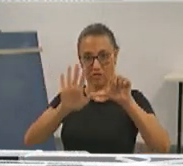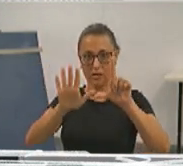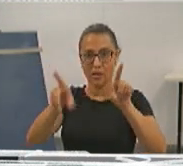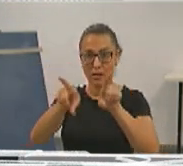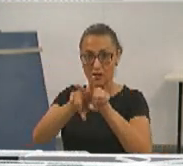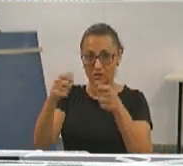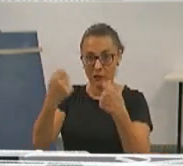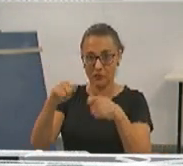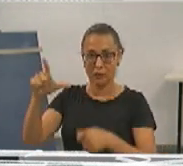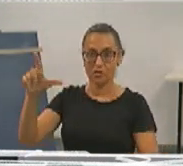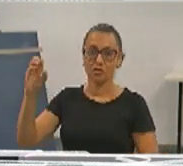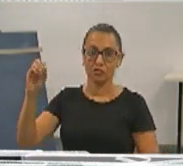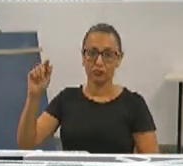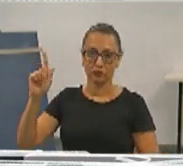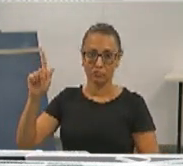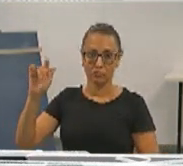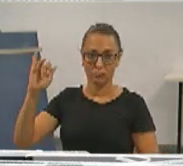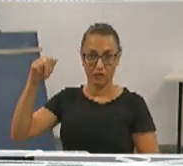à UFGD.net.